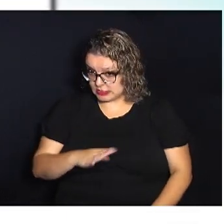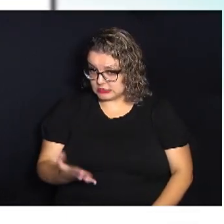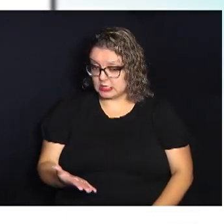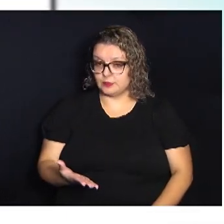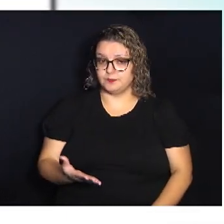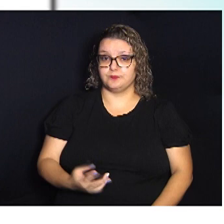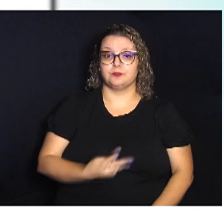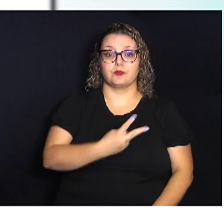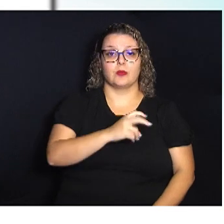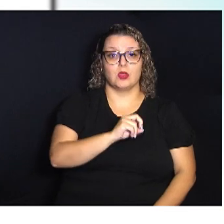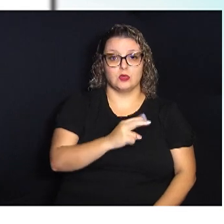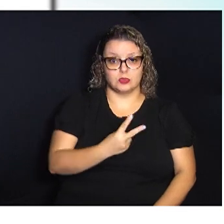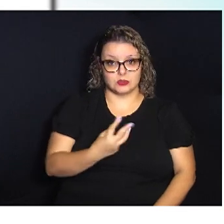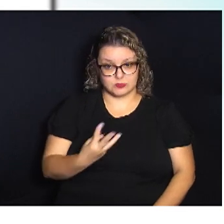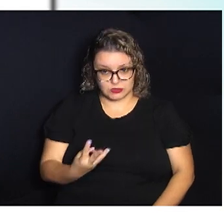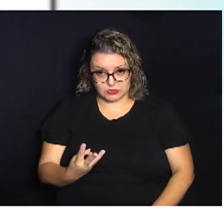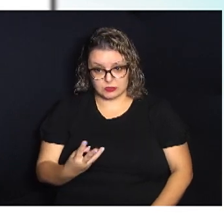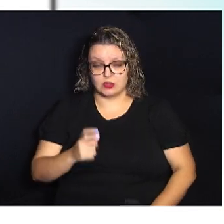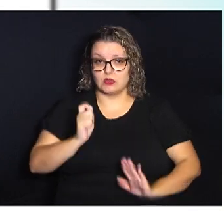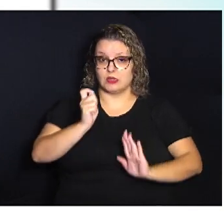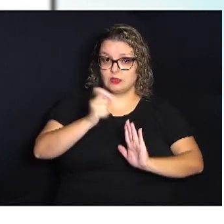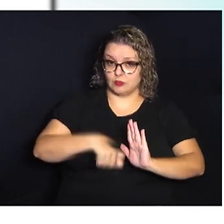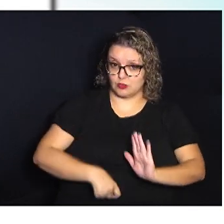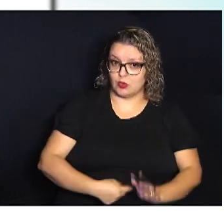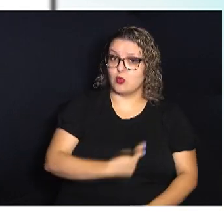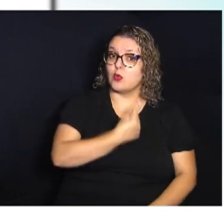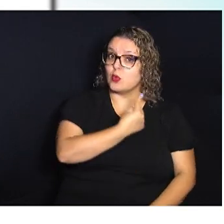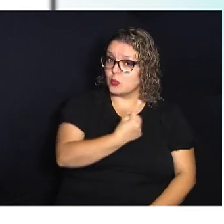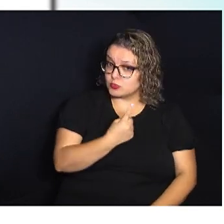em 2023, foram registrados